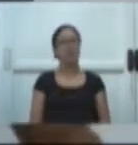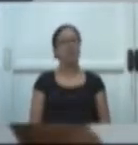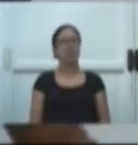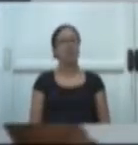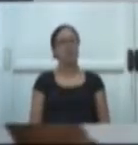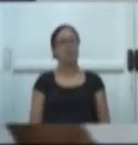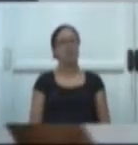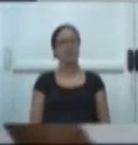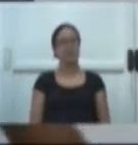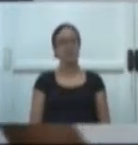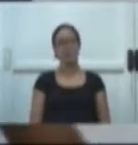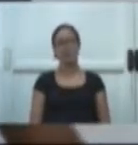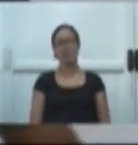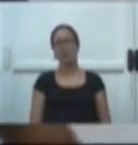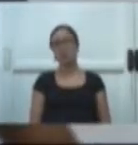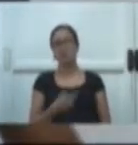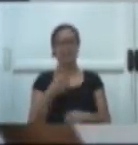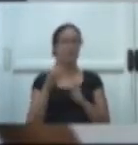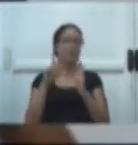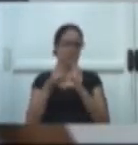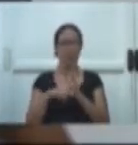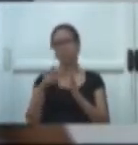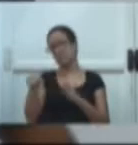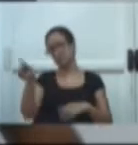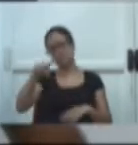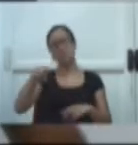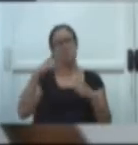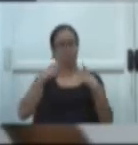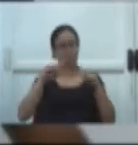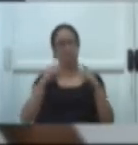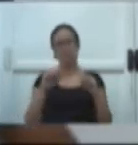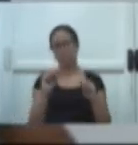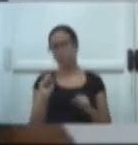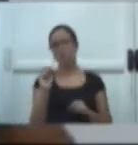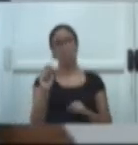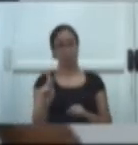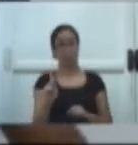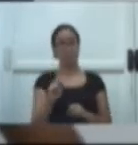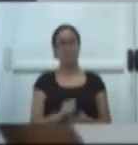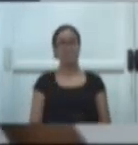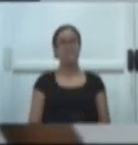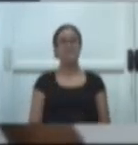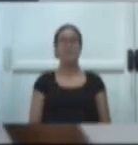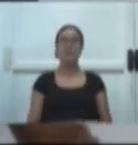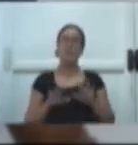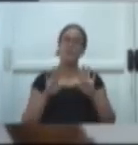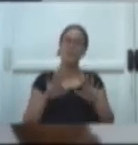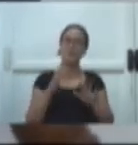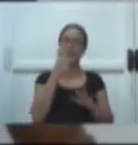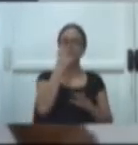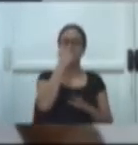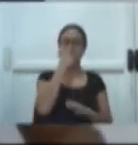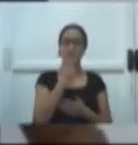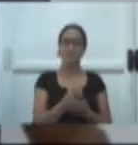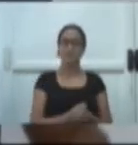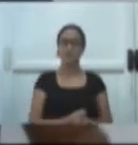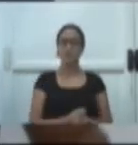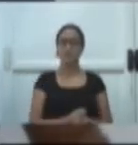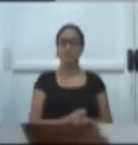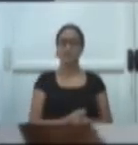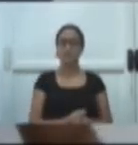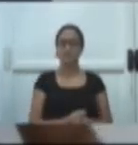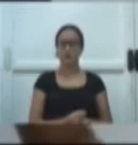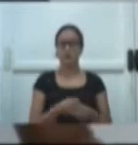vaia do plenário, com todo respeito, porque a vaia é um sinal que deve ser respeitado pelo vereador. E vou fazer isso. Mas eu queria que vocês me